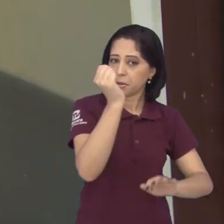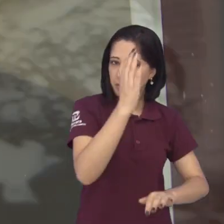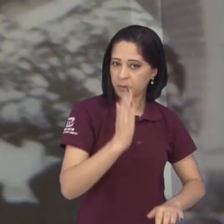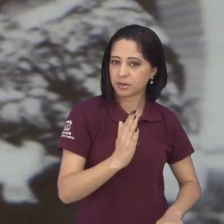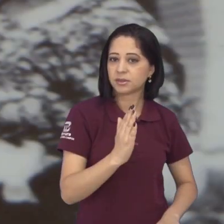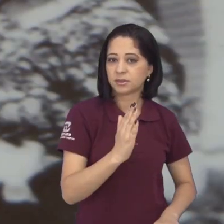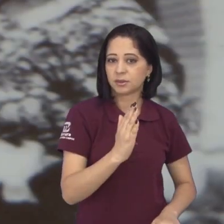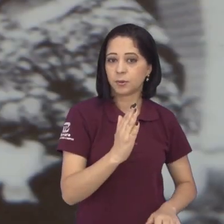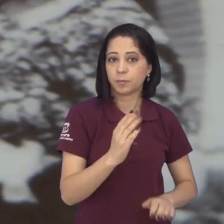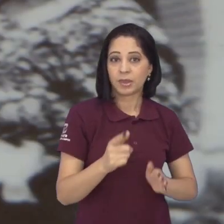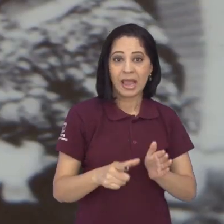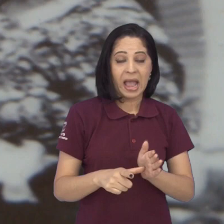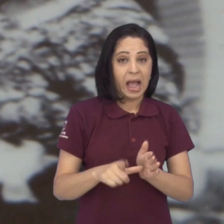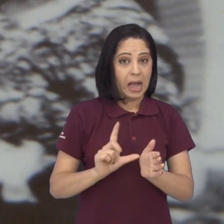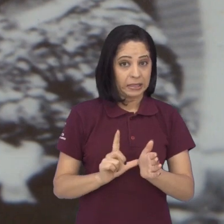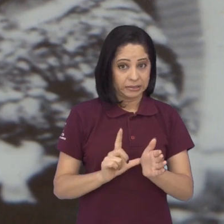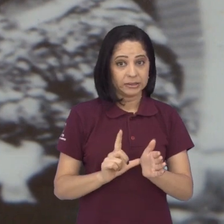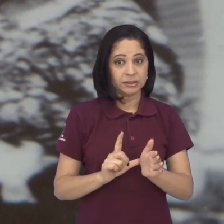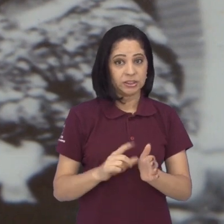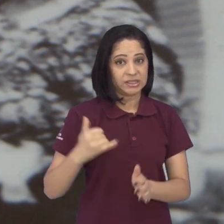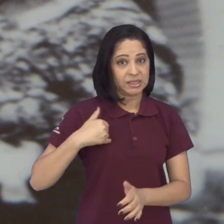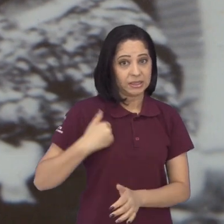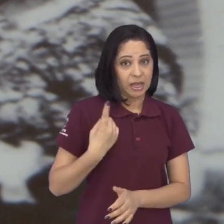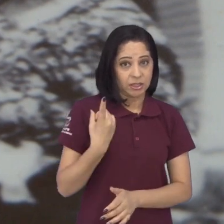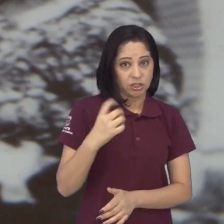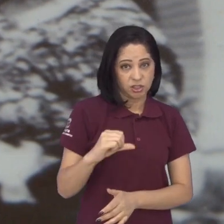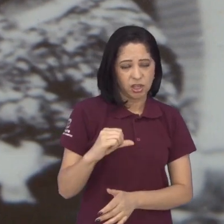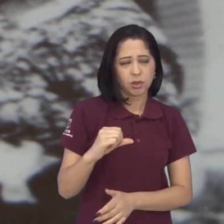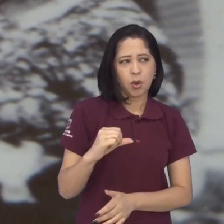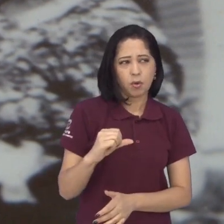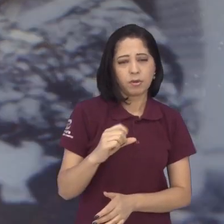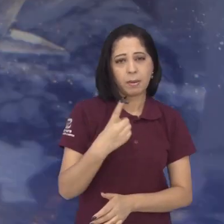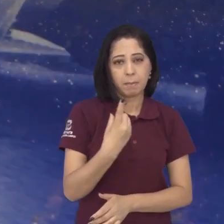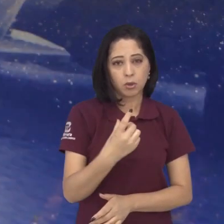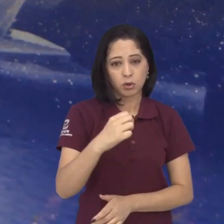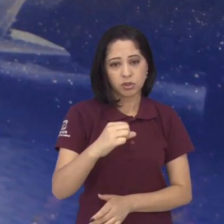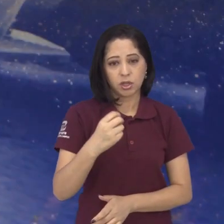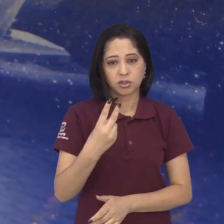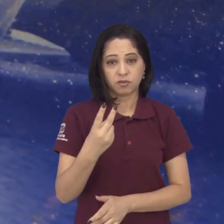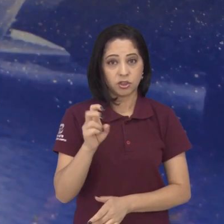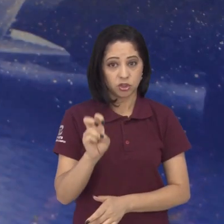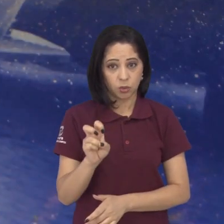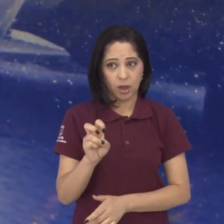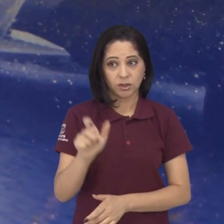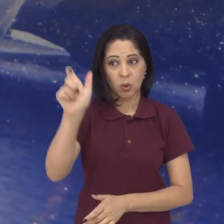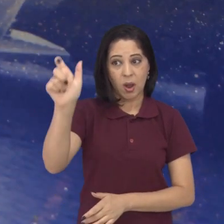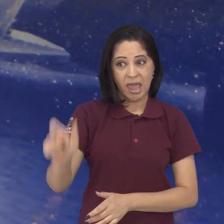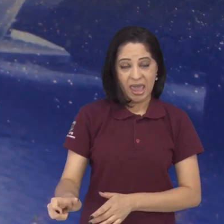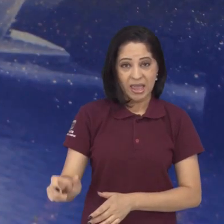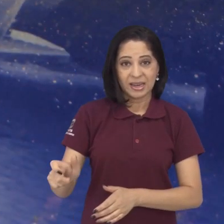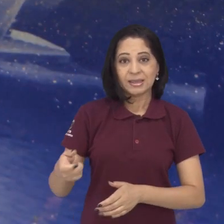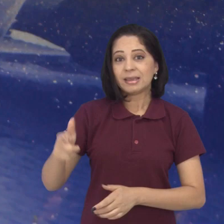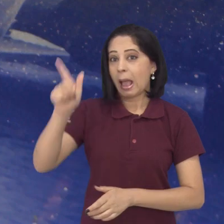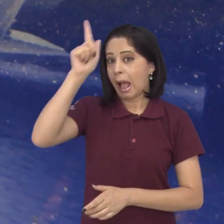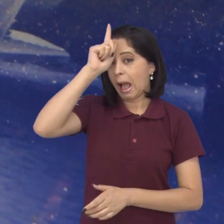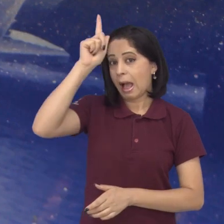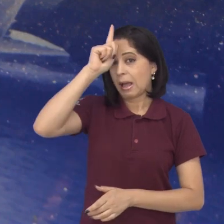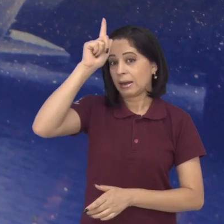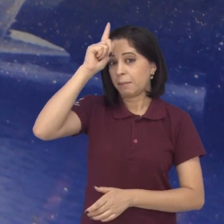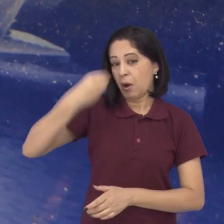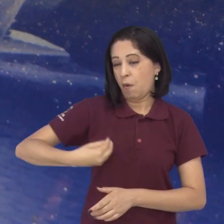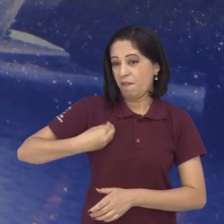As fotos marcam o começo da vida de Carlos Sattelmayer no Brasil. Antes de chegar a São José, aos 19 anos,